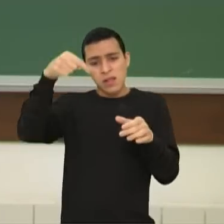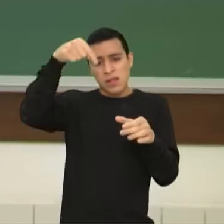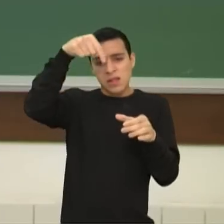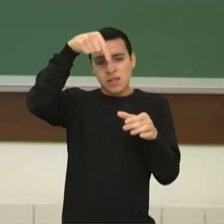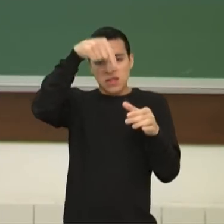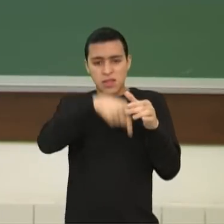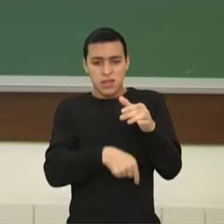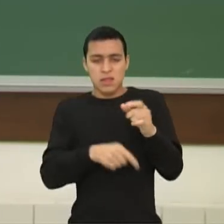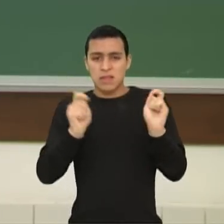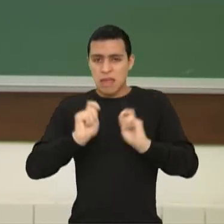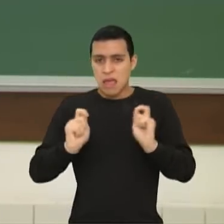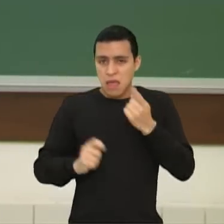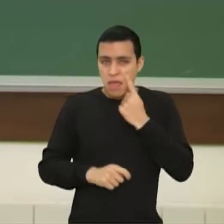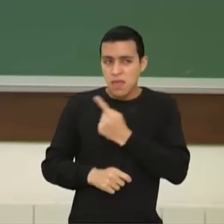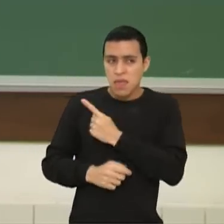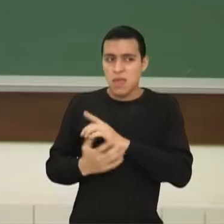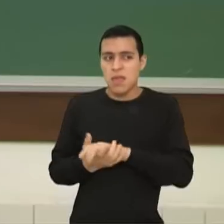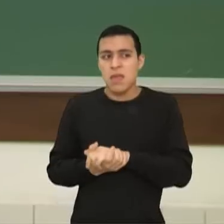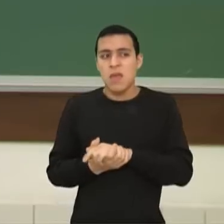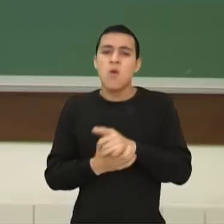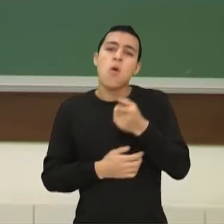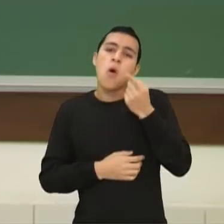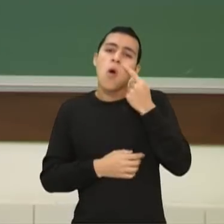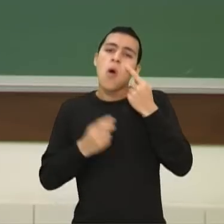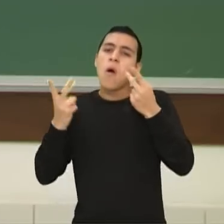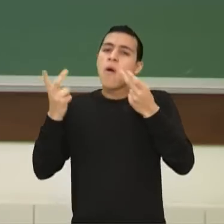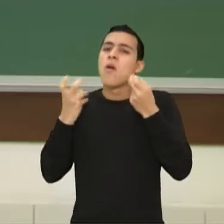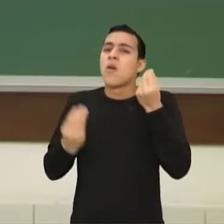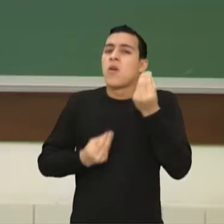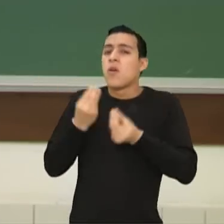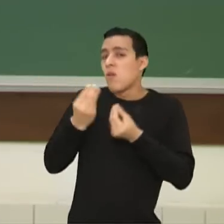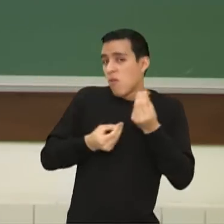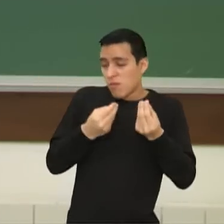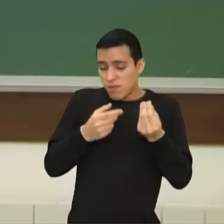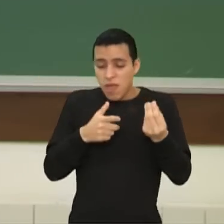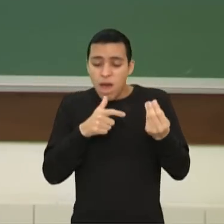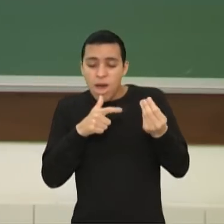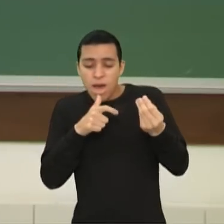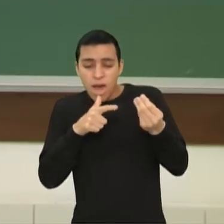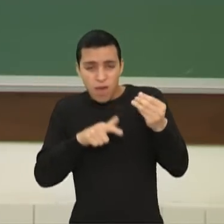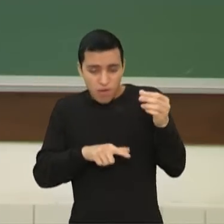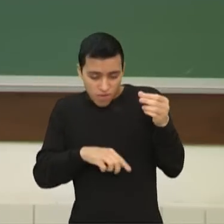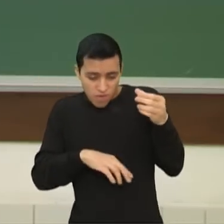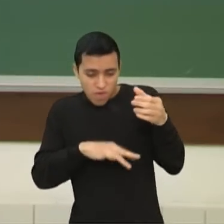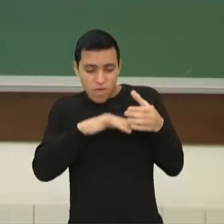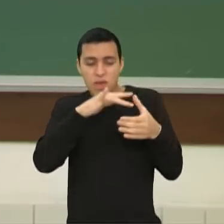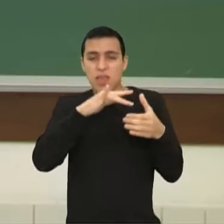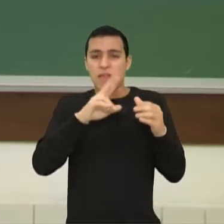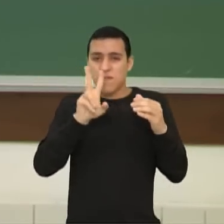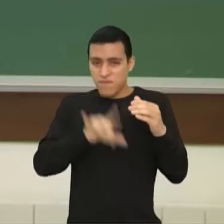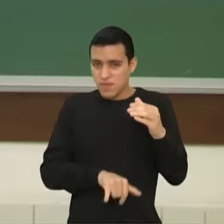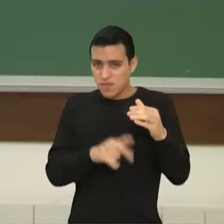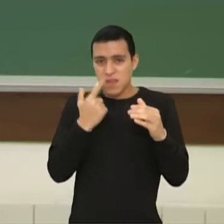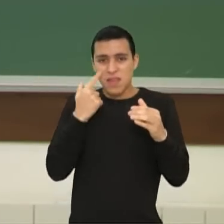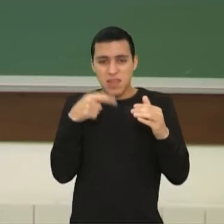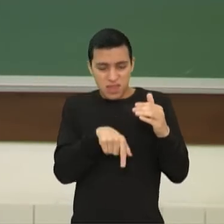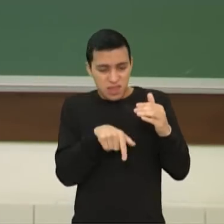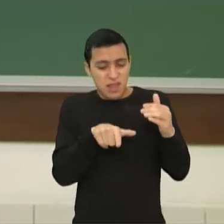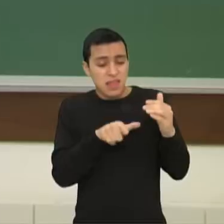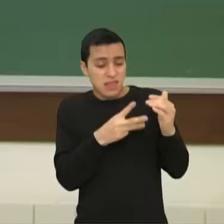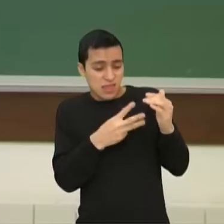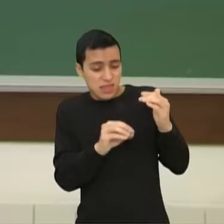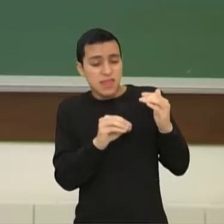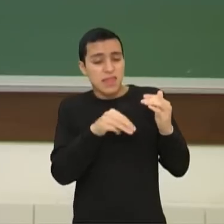nessa minha proveta. Percebam como o nível da água vai subir. Percebam que está em